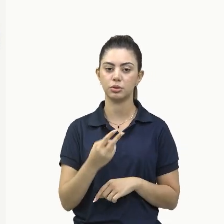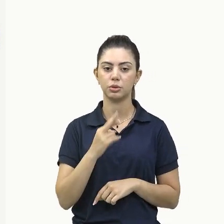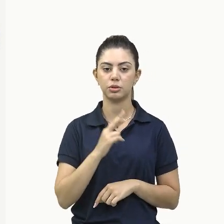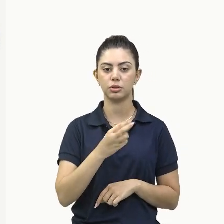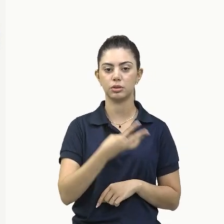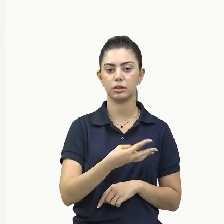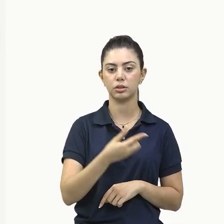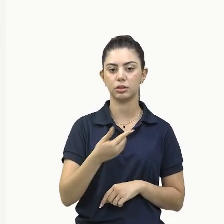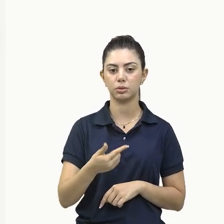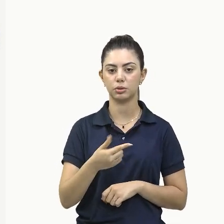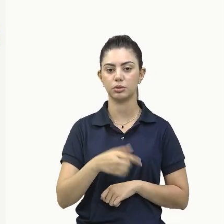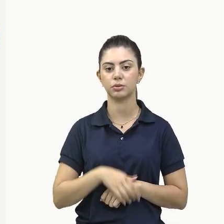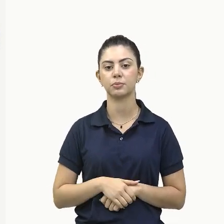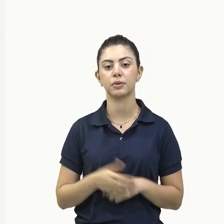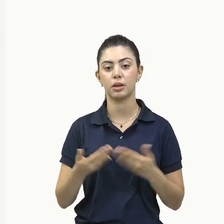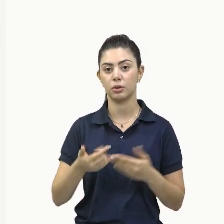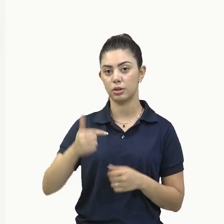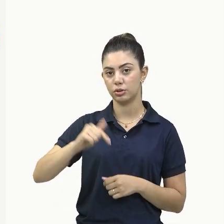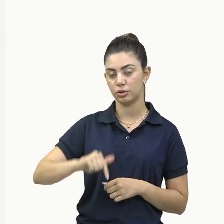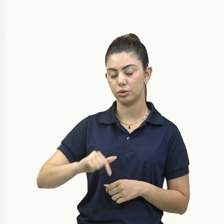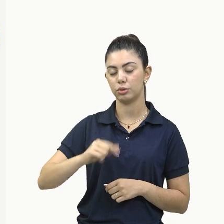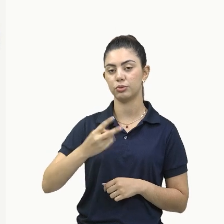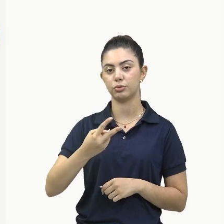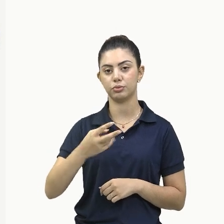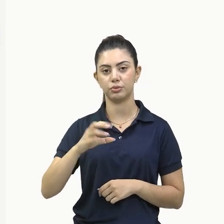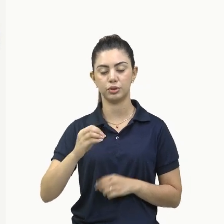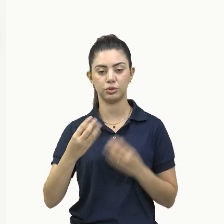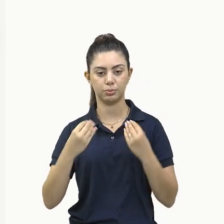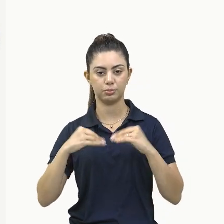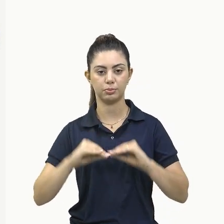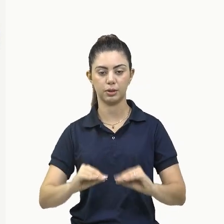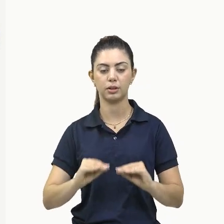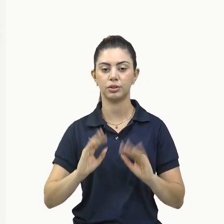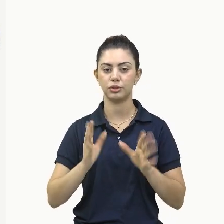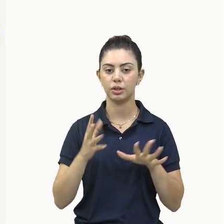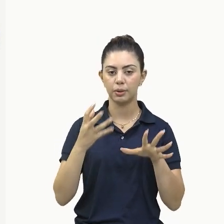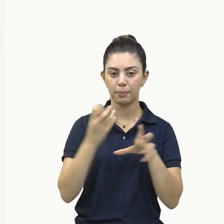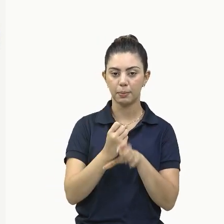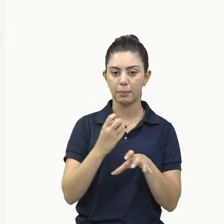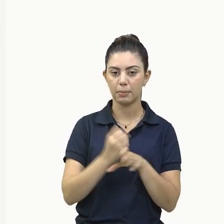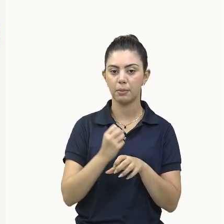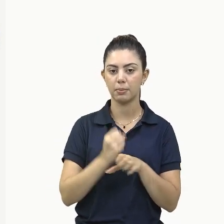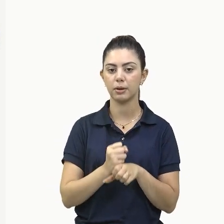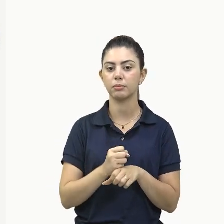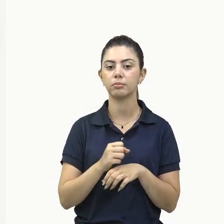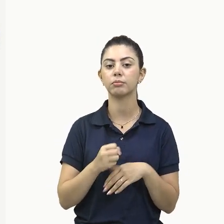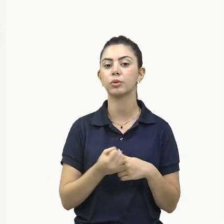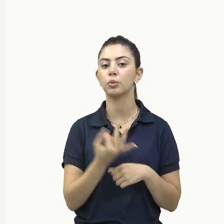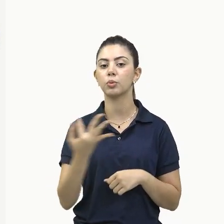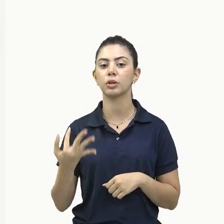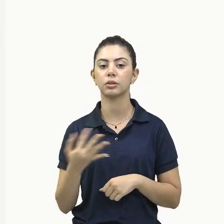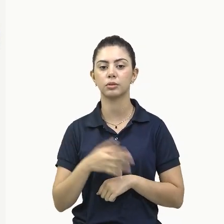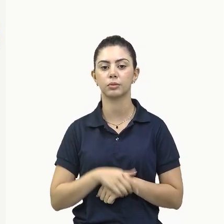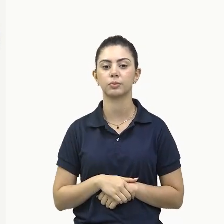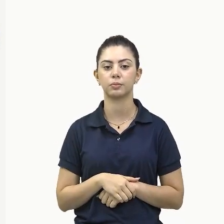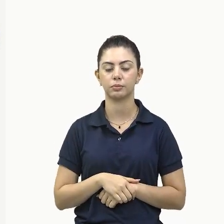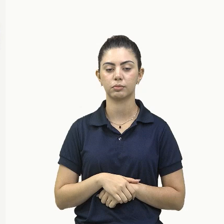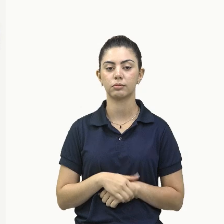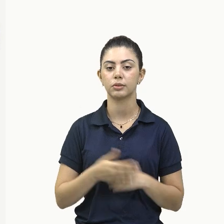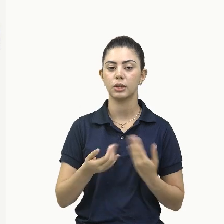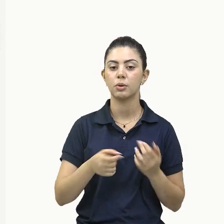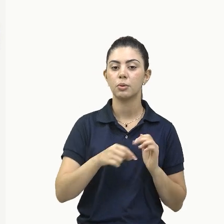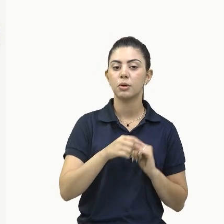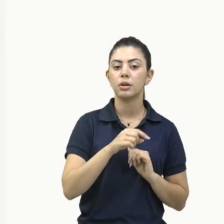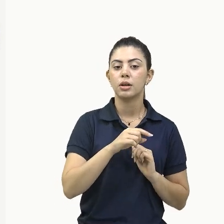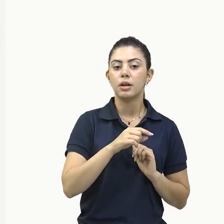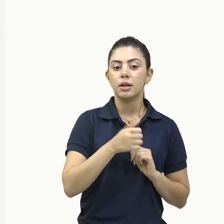32. E repetimos o 20. Eu calculando isso daqui, né, nós vamos ter aqui, né, 16